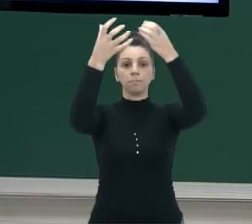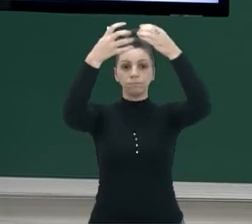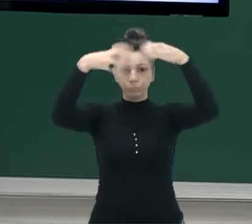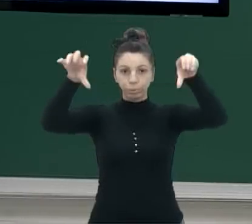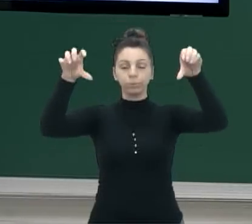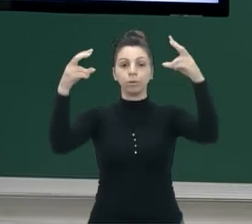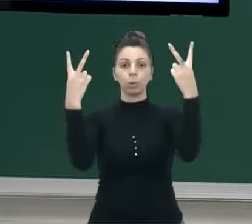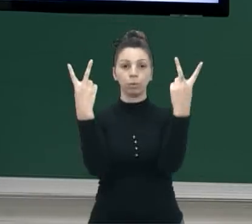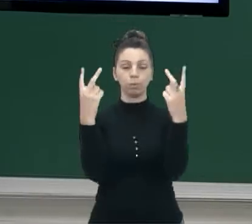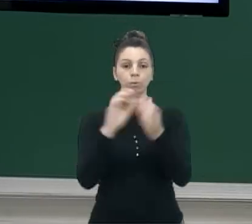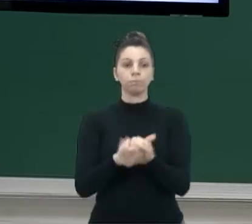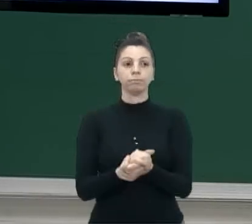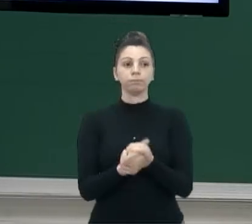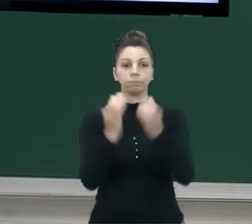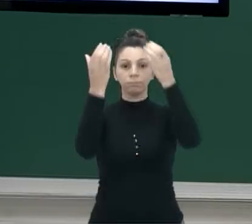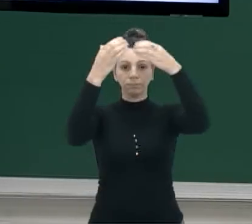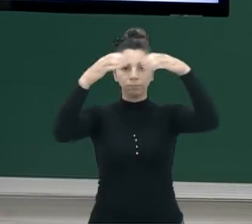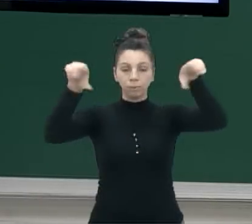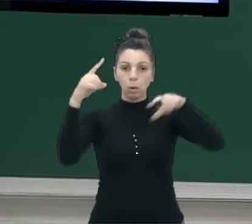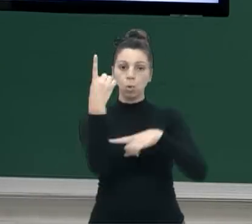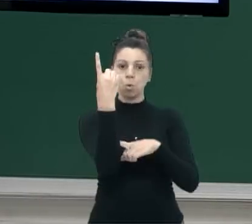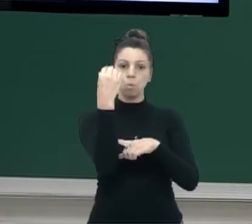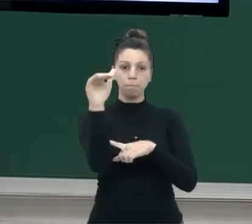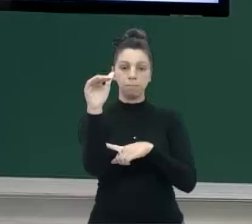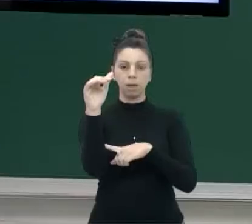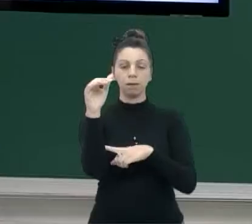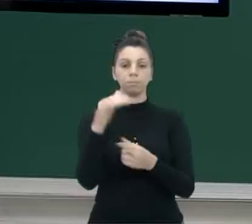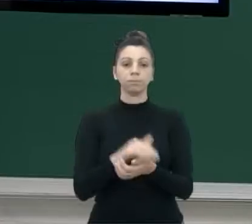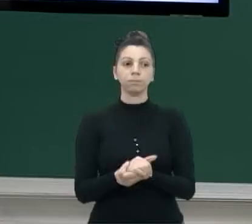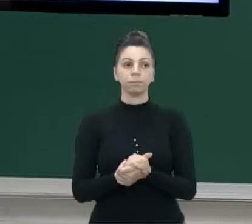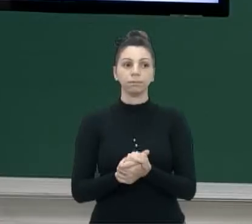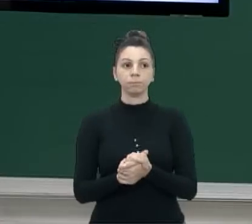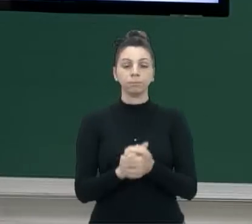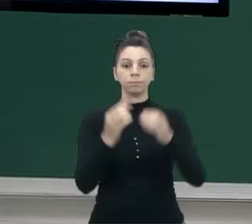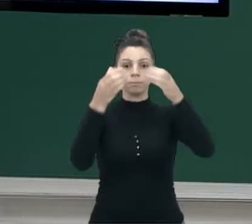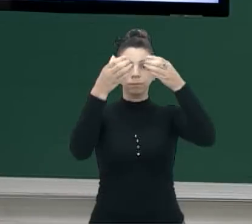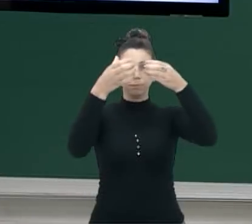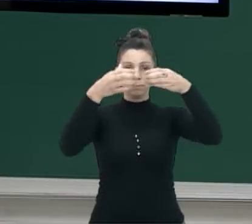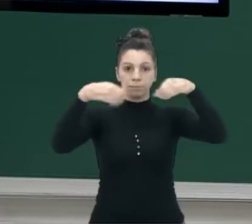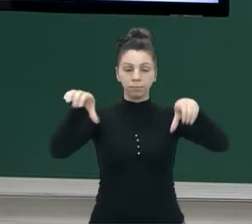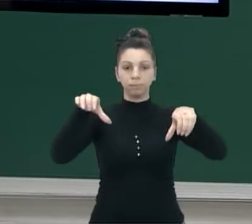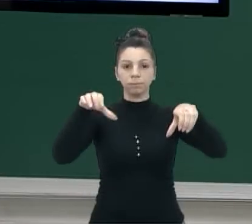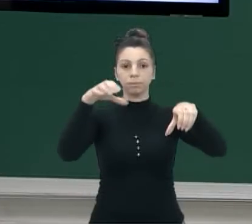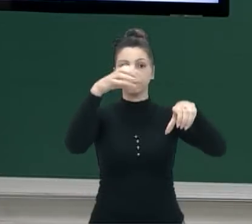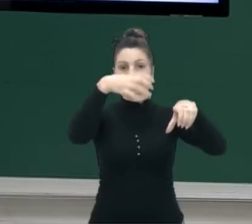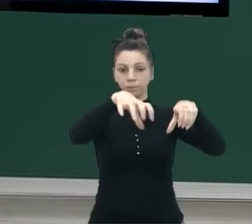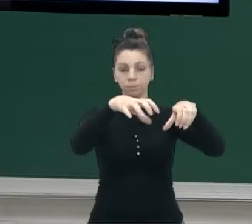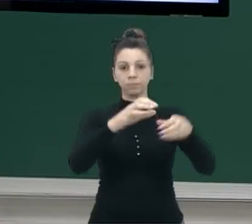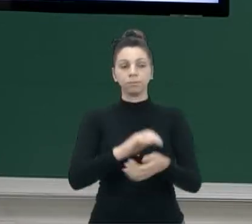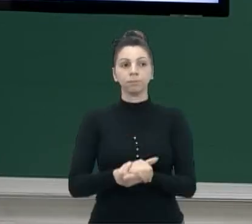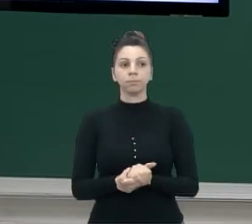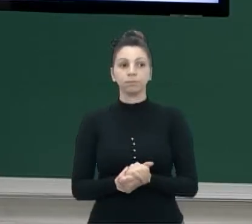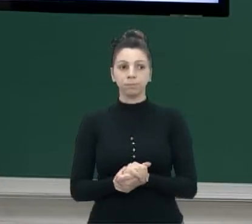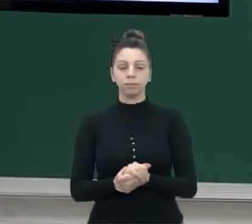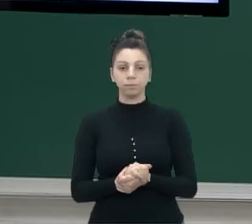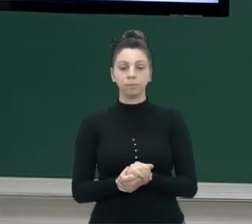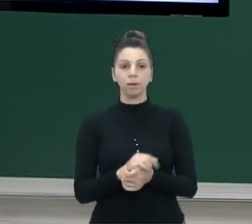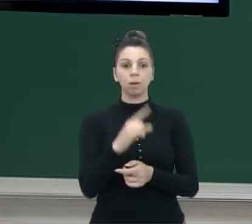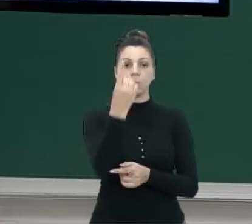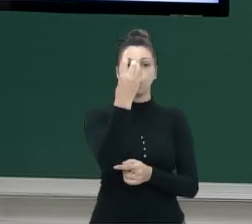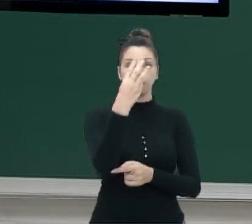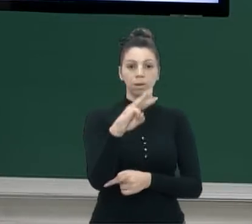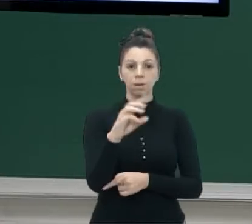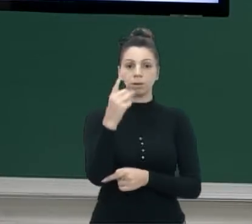Então, fez um meio e um meio. Depois dividiu em 3 partes. Um terço, um terço e um